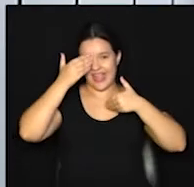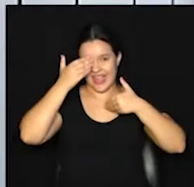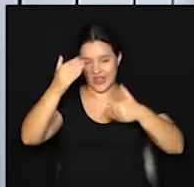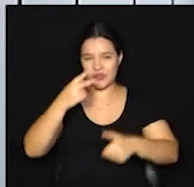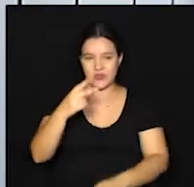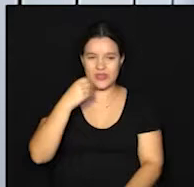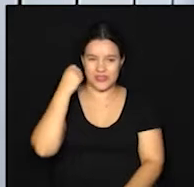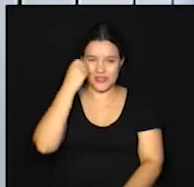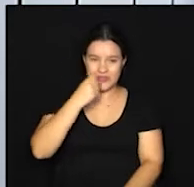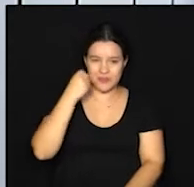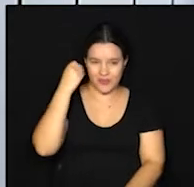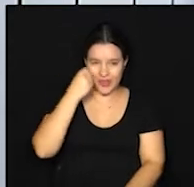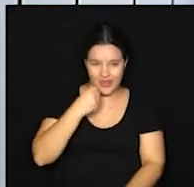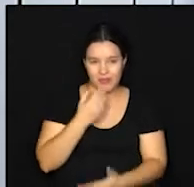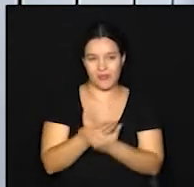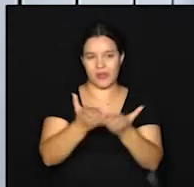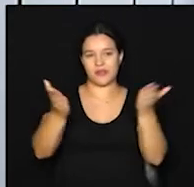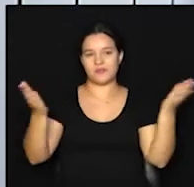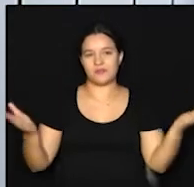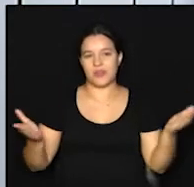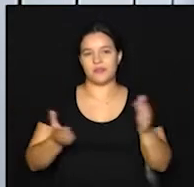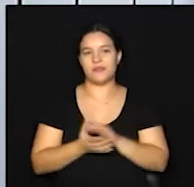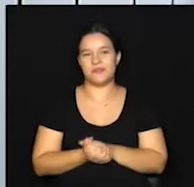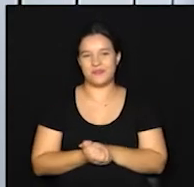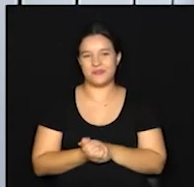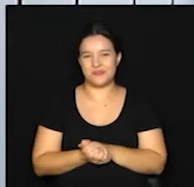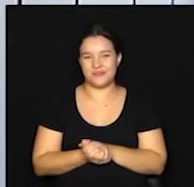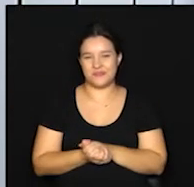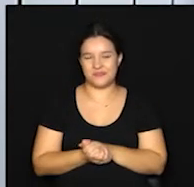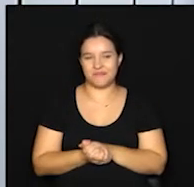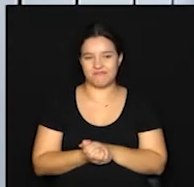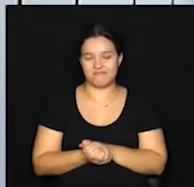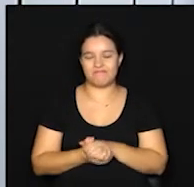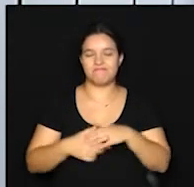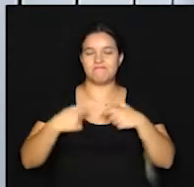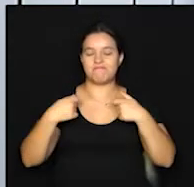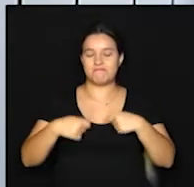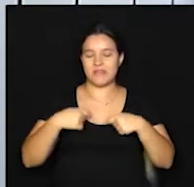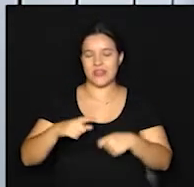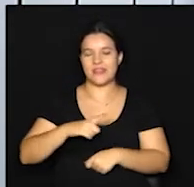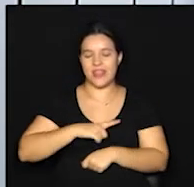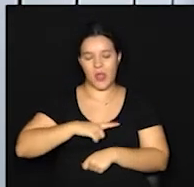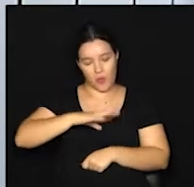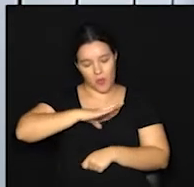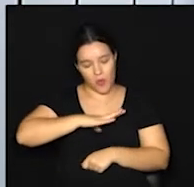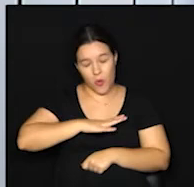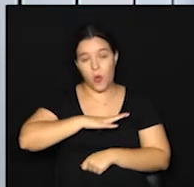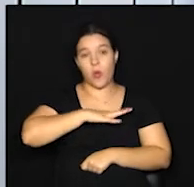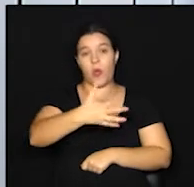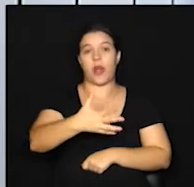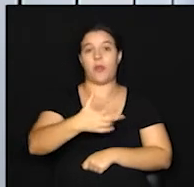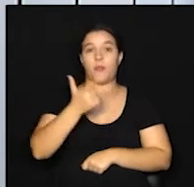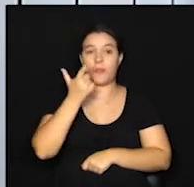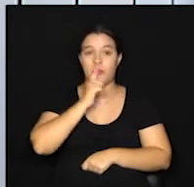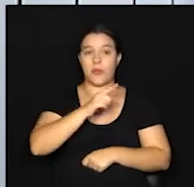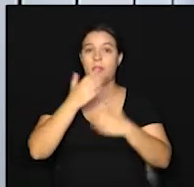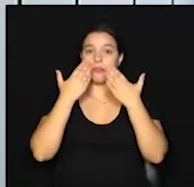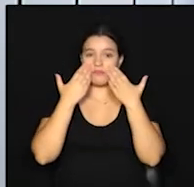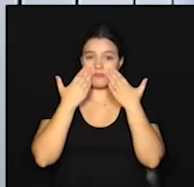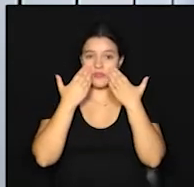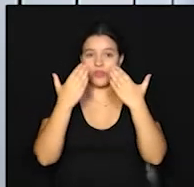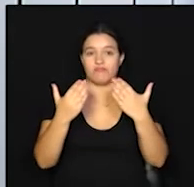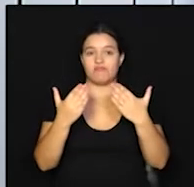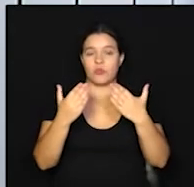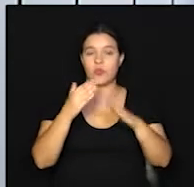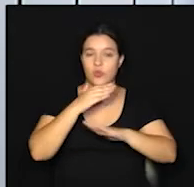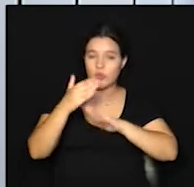relato que você passou aqui pra gente, né? Tem que ter, acho que, uma coragem para poder encarar tudo o que